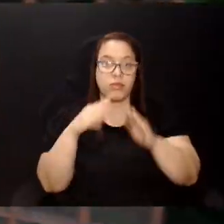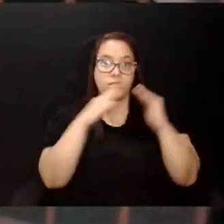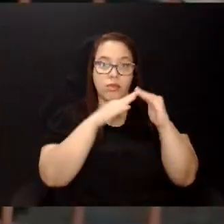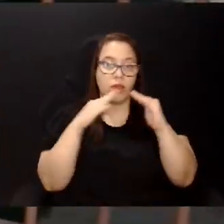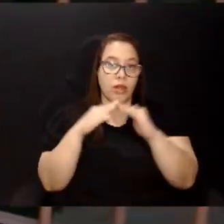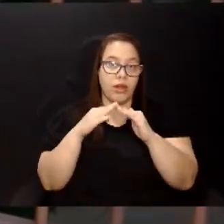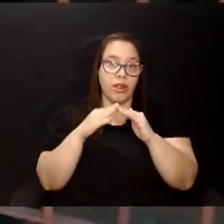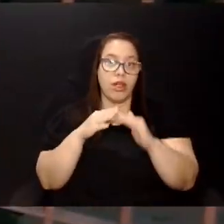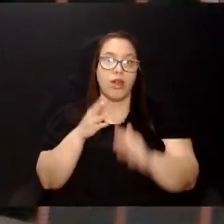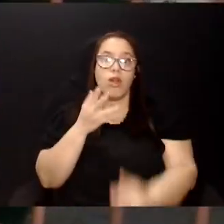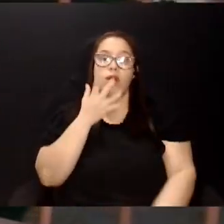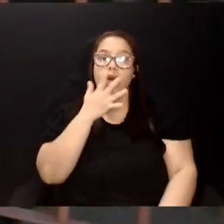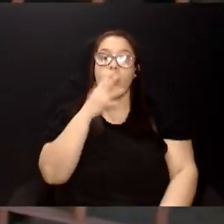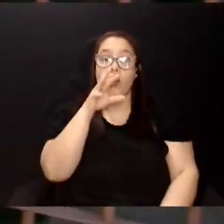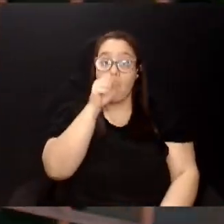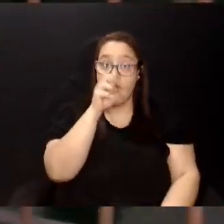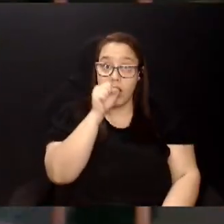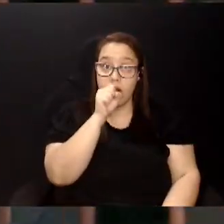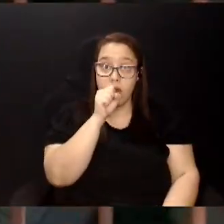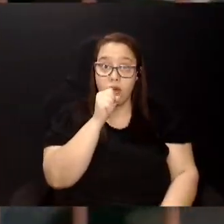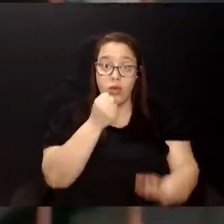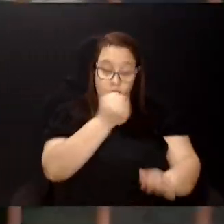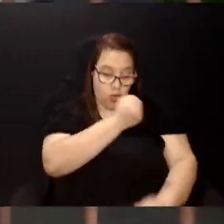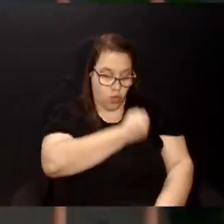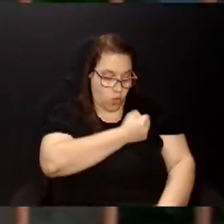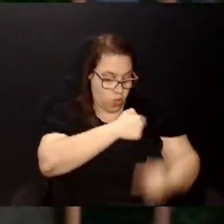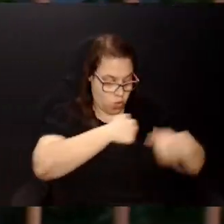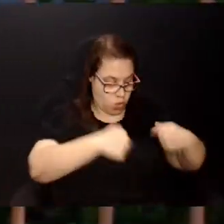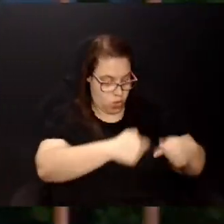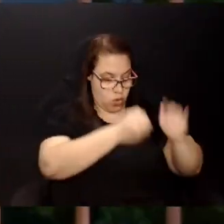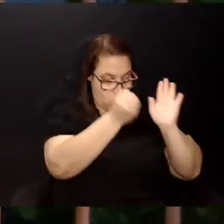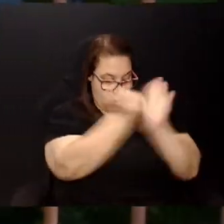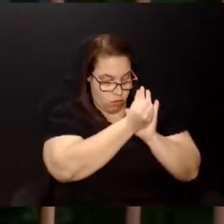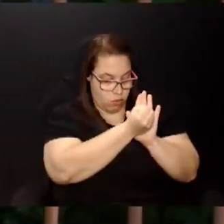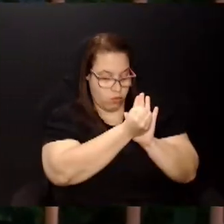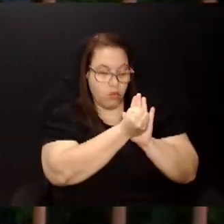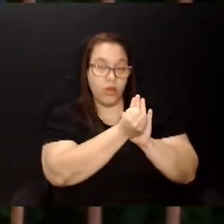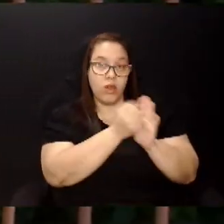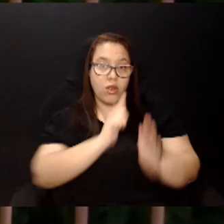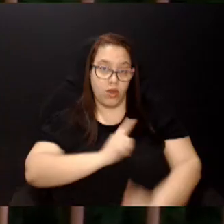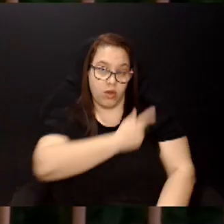na cor laranja, com o logo da empresa, e o supervisor de